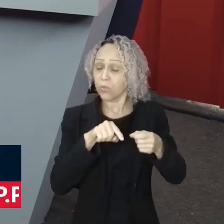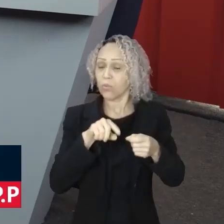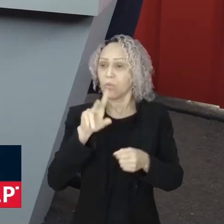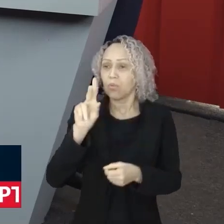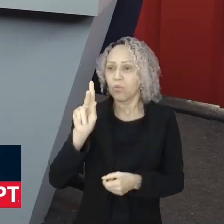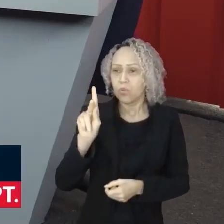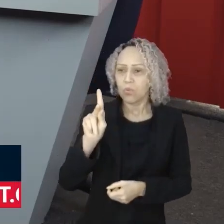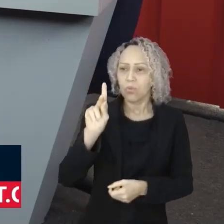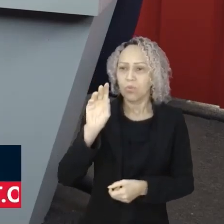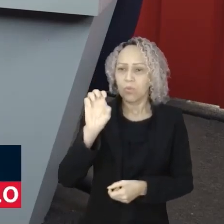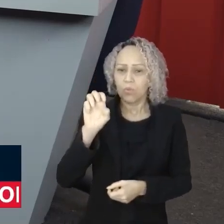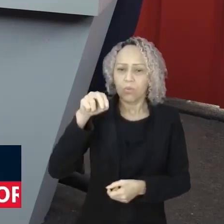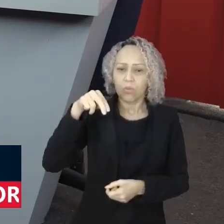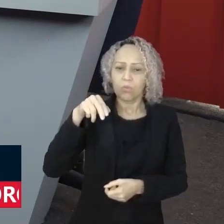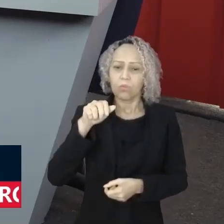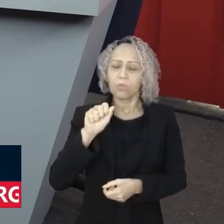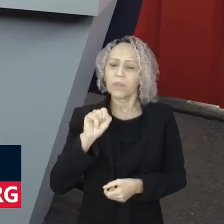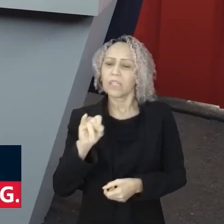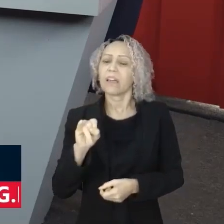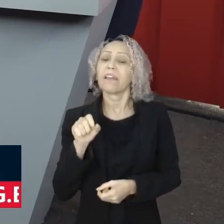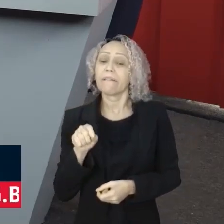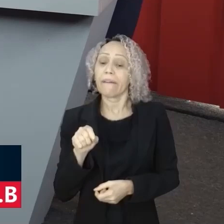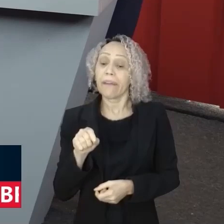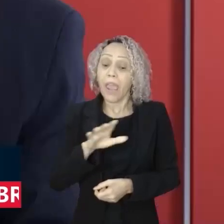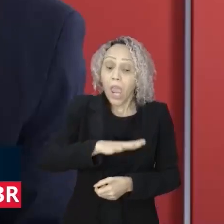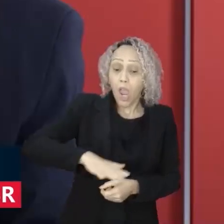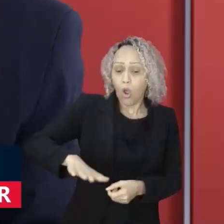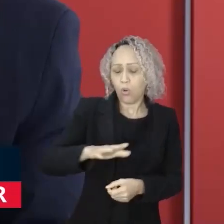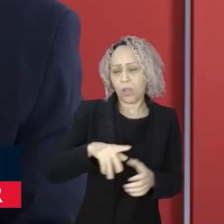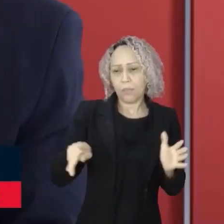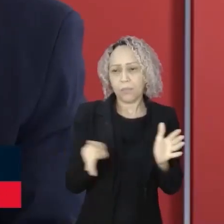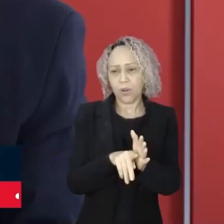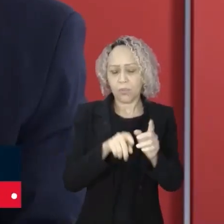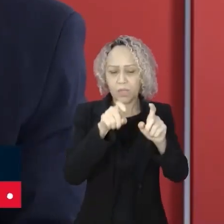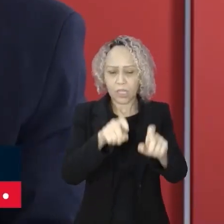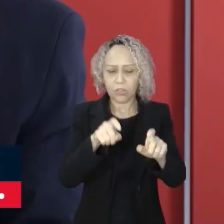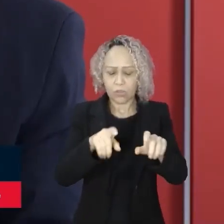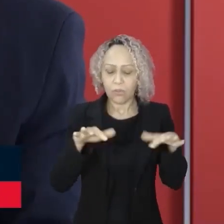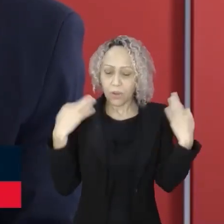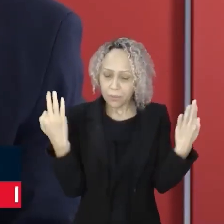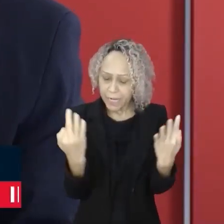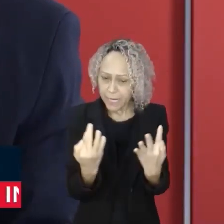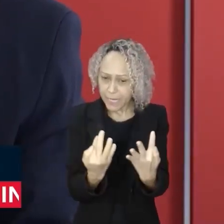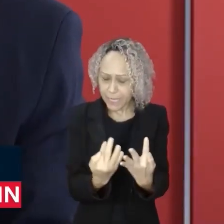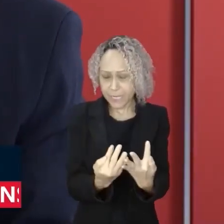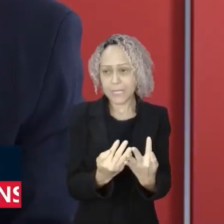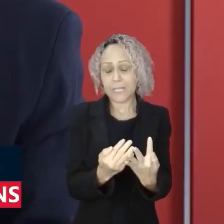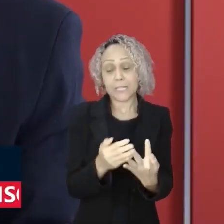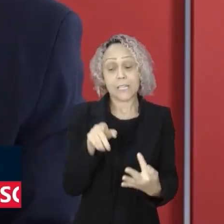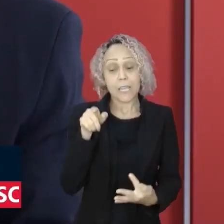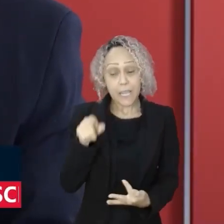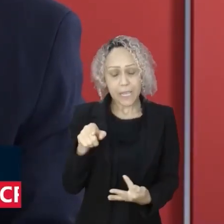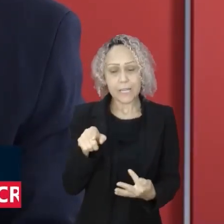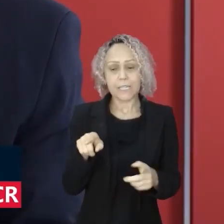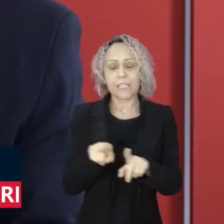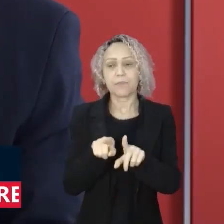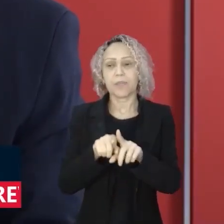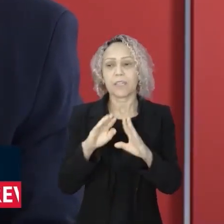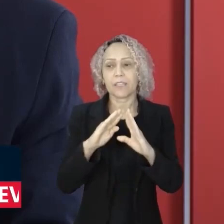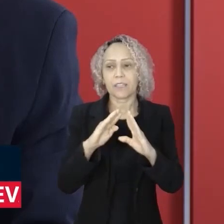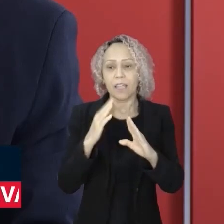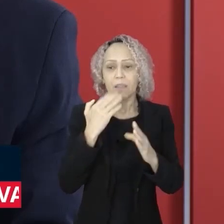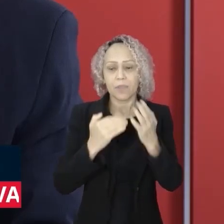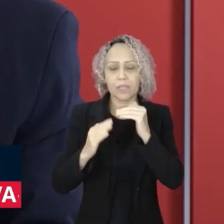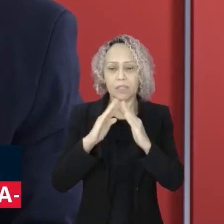mercado para a agricultura familiar. Não, e no PNAE, que é o Programa Nacional de Alimentação Escolar, acho que eram 7